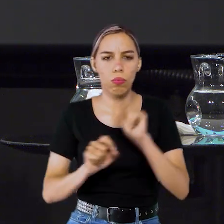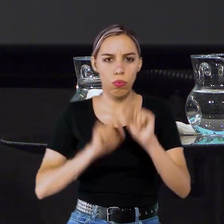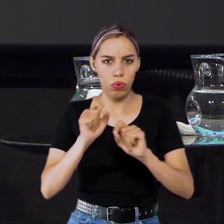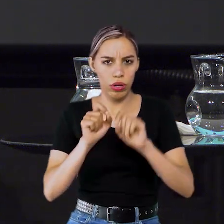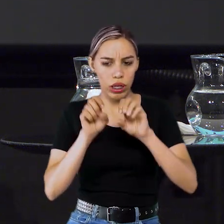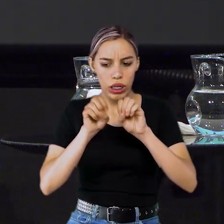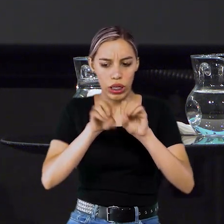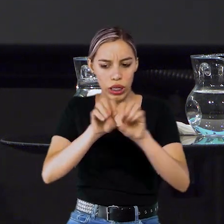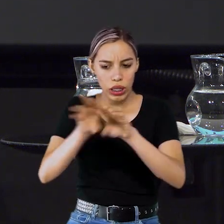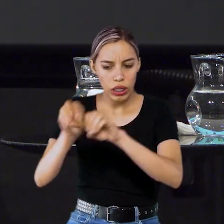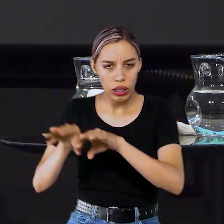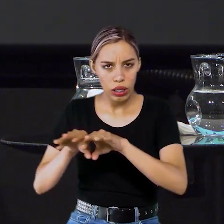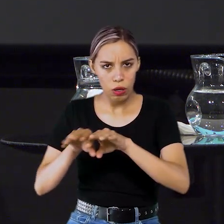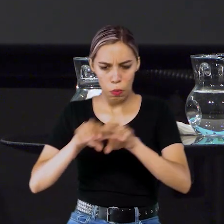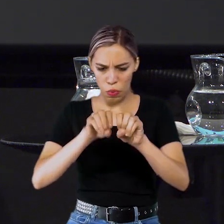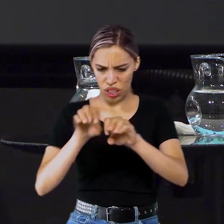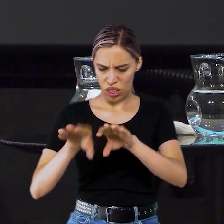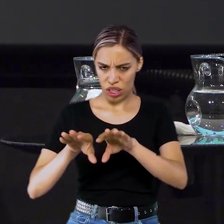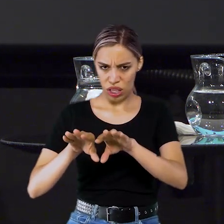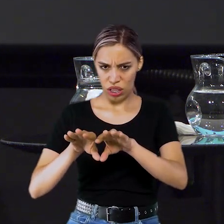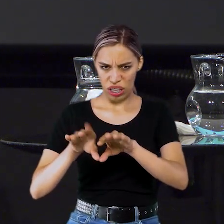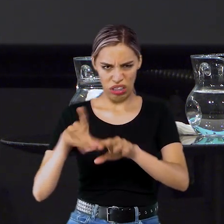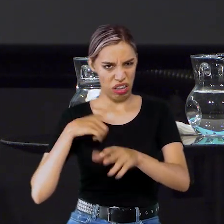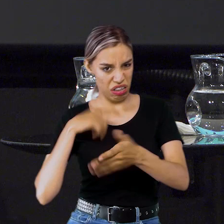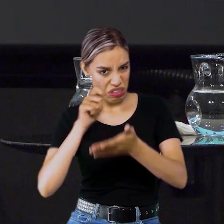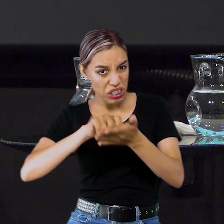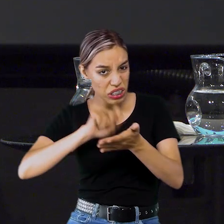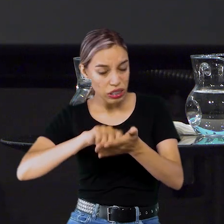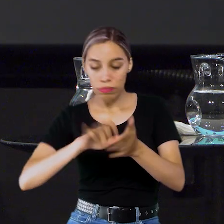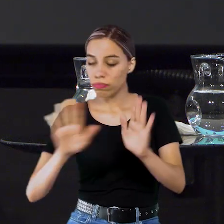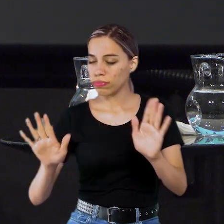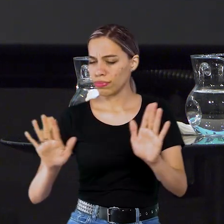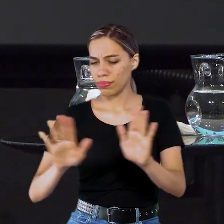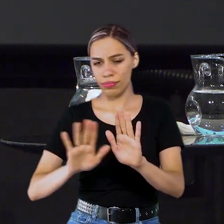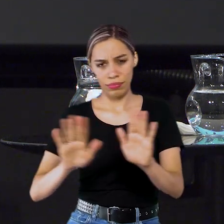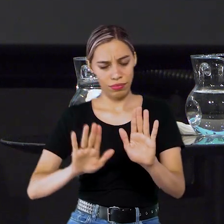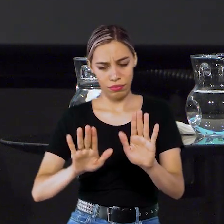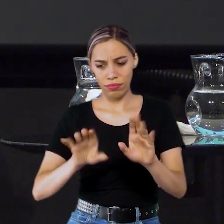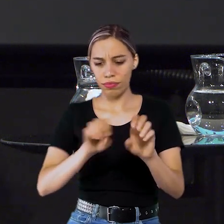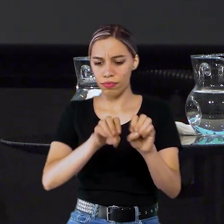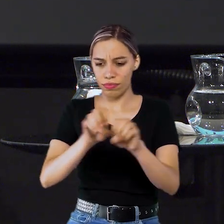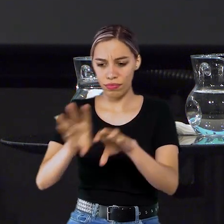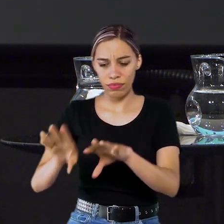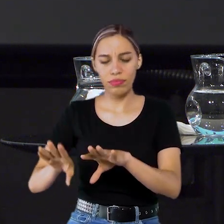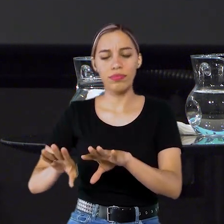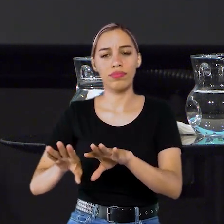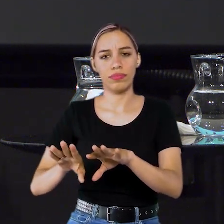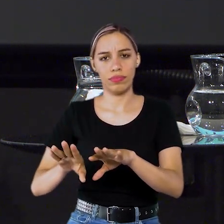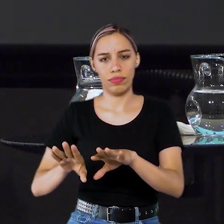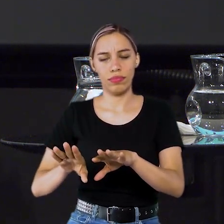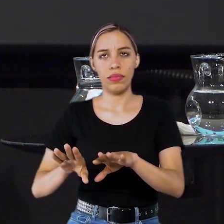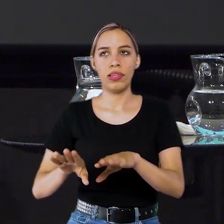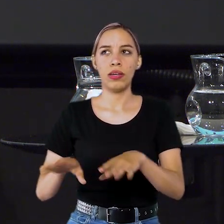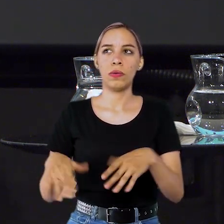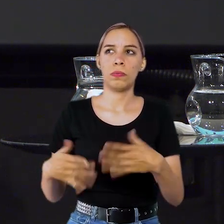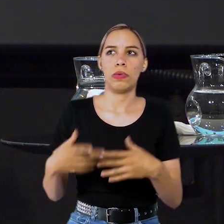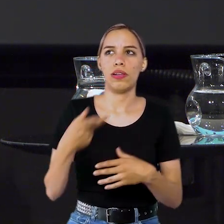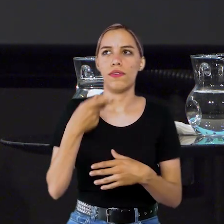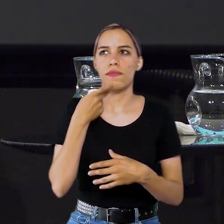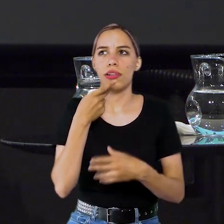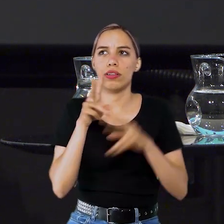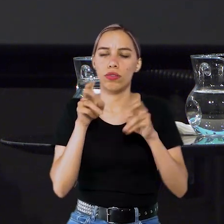coisa escrita, né? É uma coisa escrita a gente chama de Ipará,